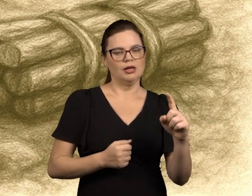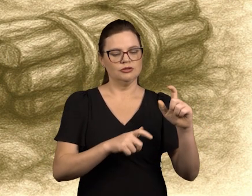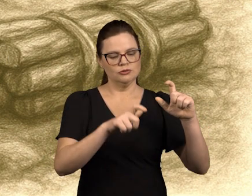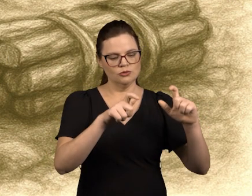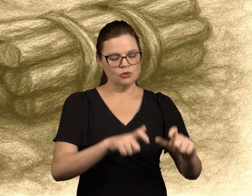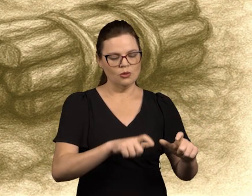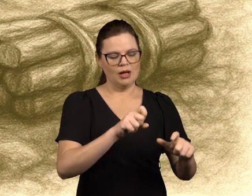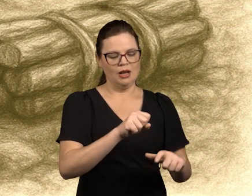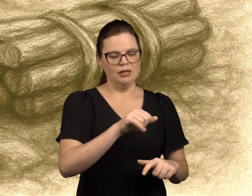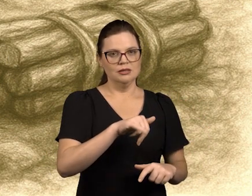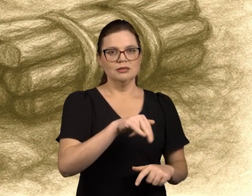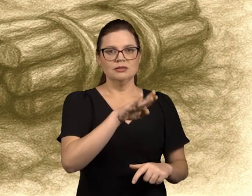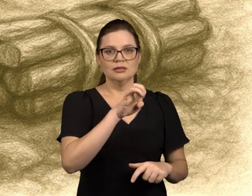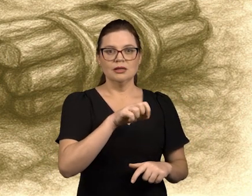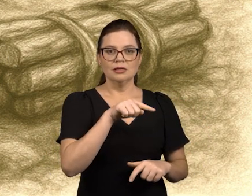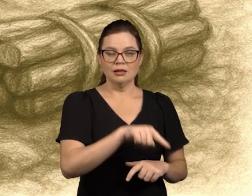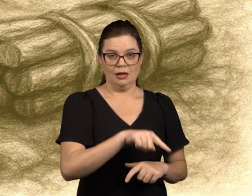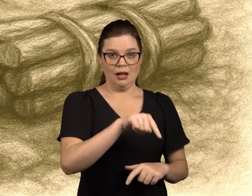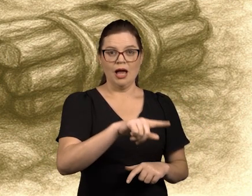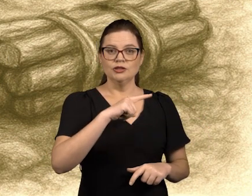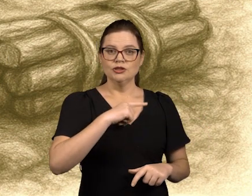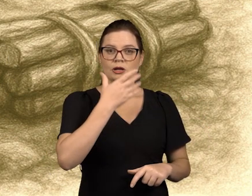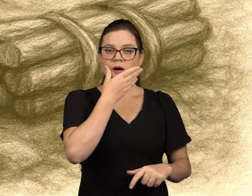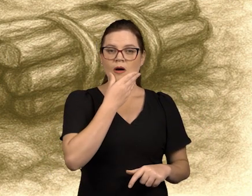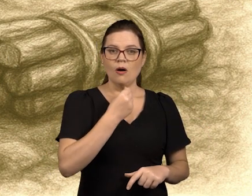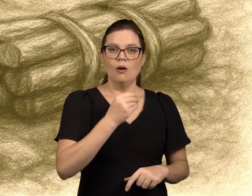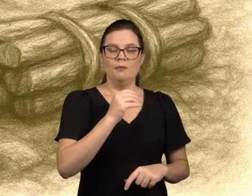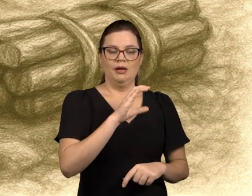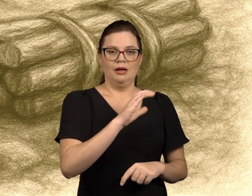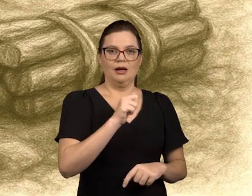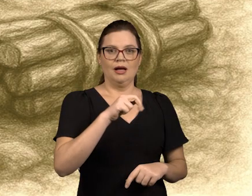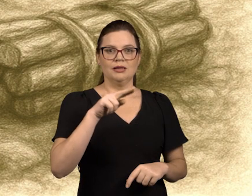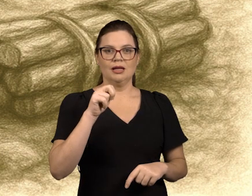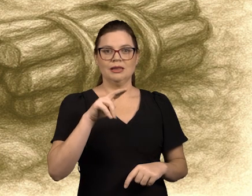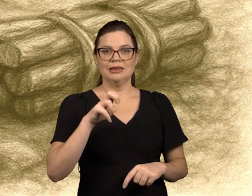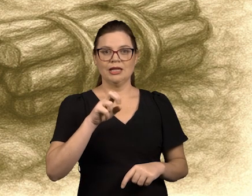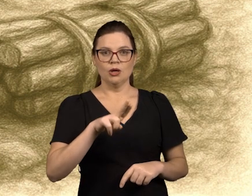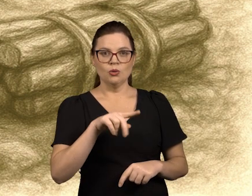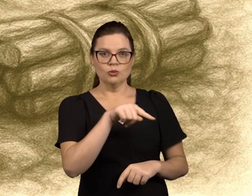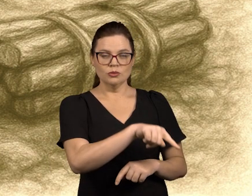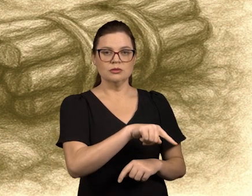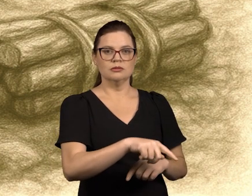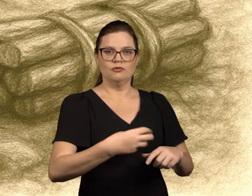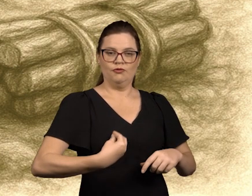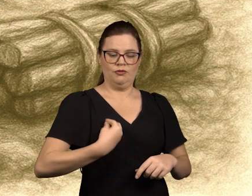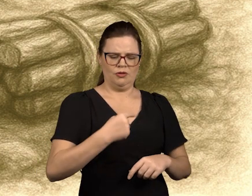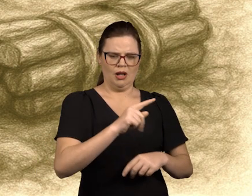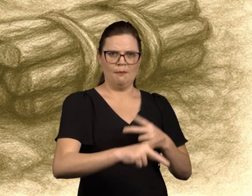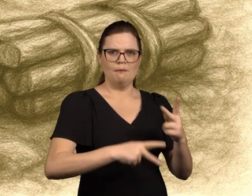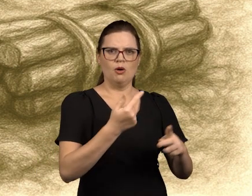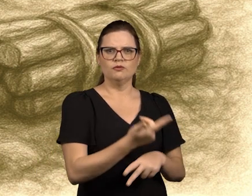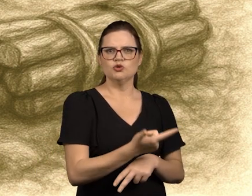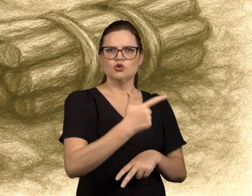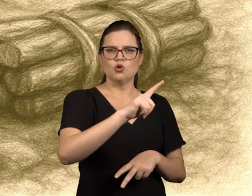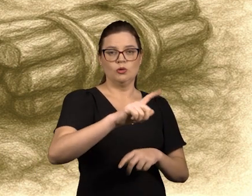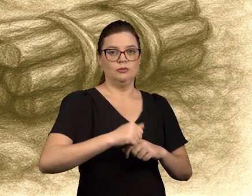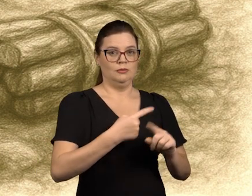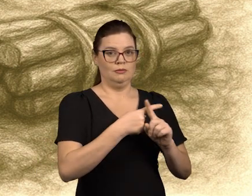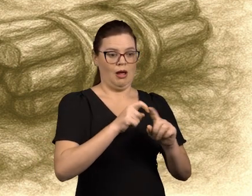Nesse tempo, os cananeus habitavam essa terra. Apareceu o Senhor a Abrão e lhe